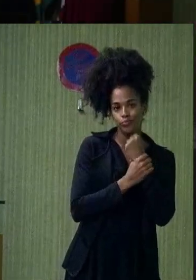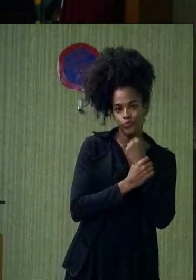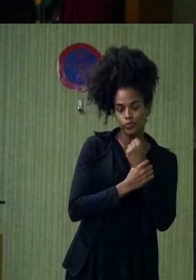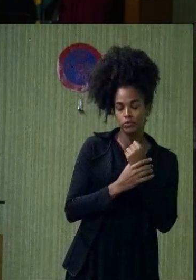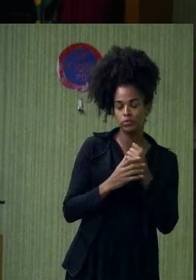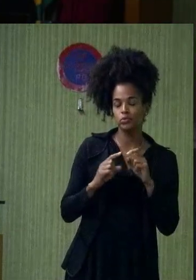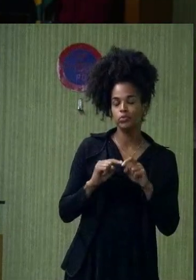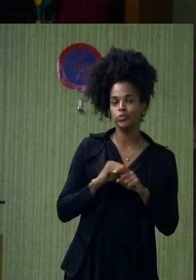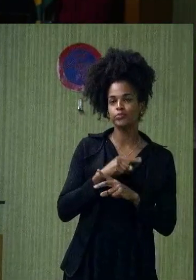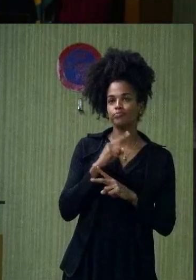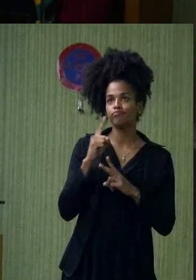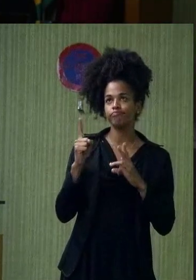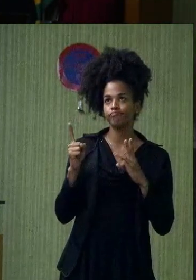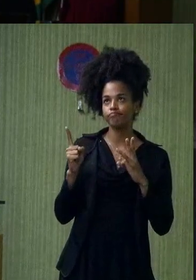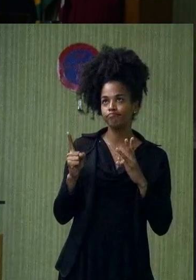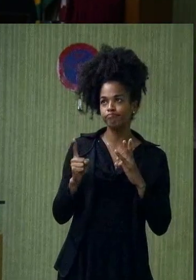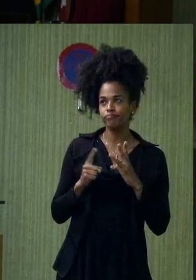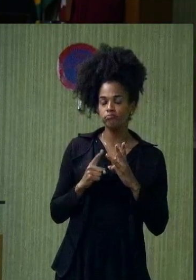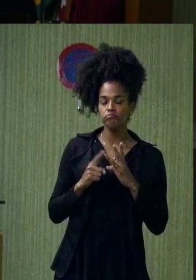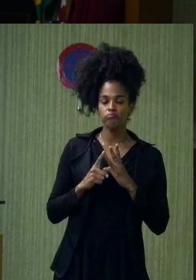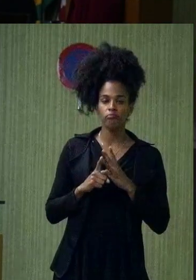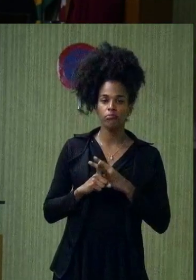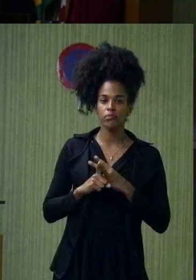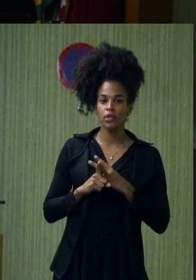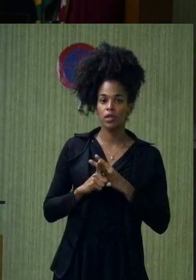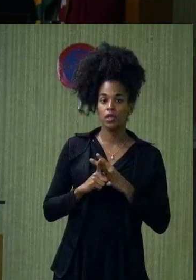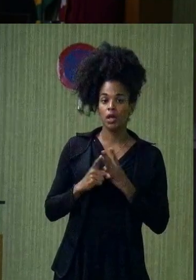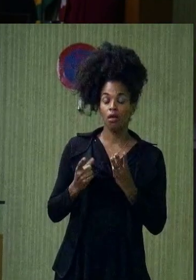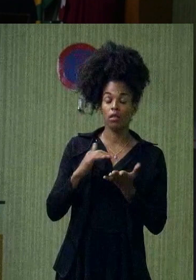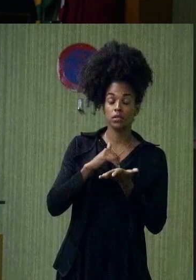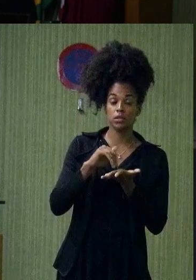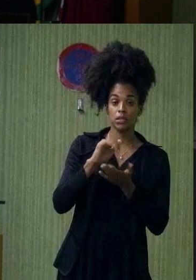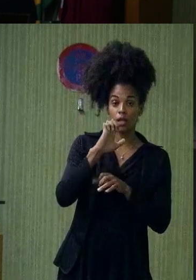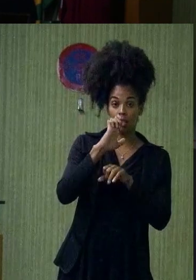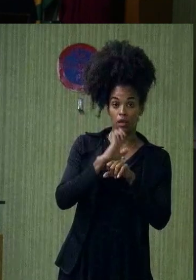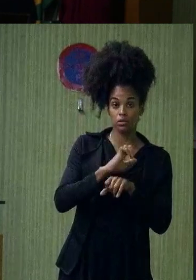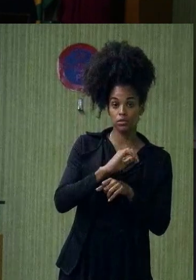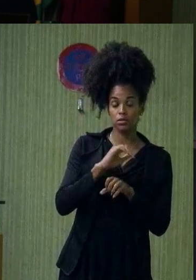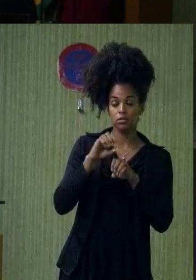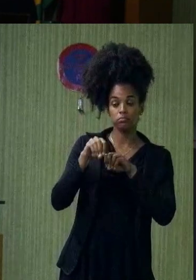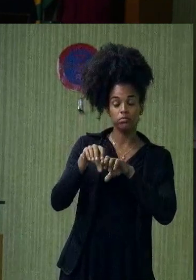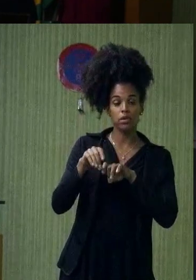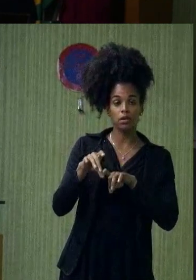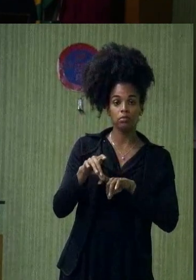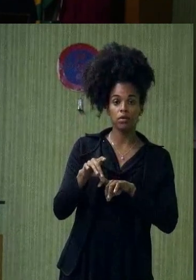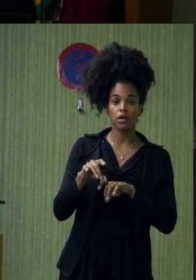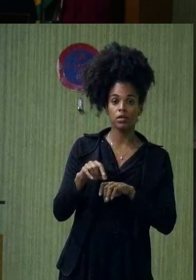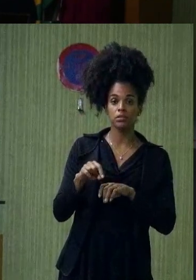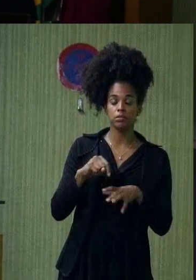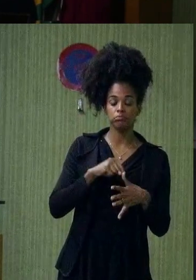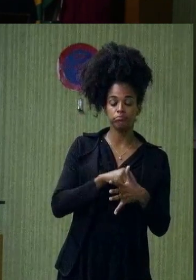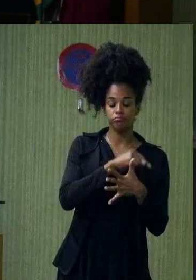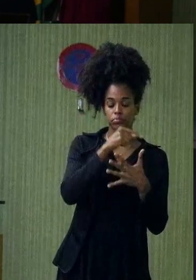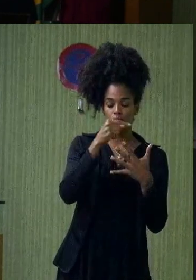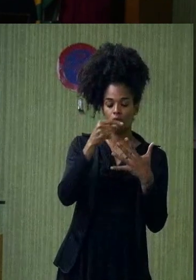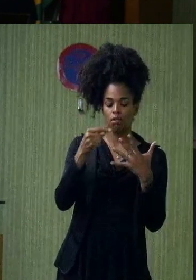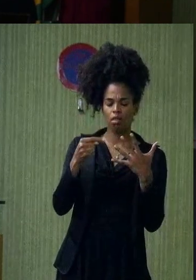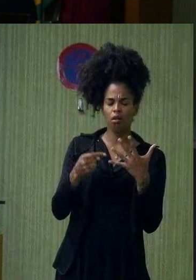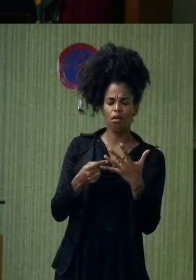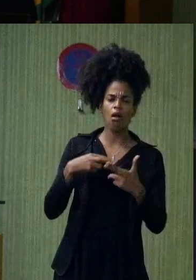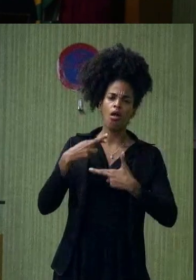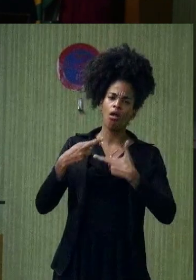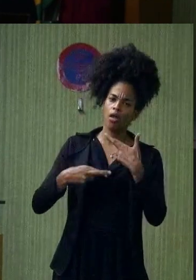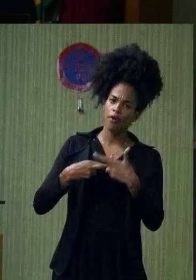coordenadorias então a Secretaria Estadual de do educação fez H algumas medidas a de forma imediata curto